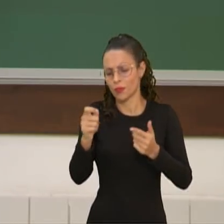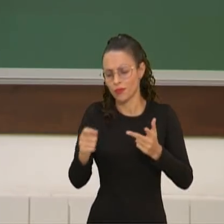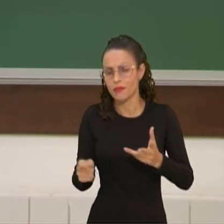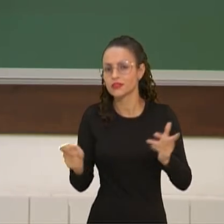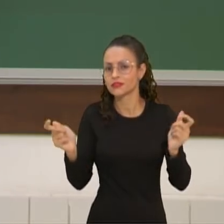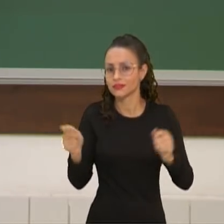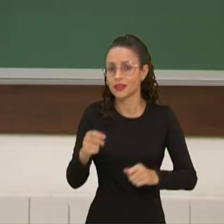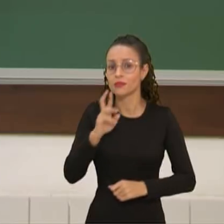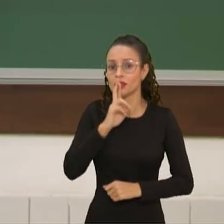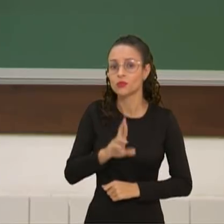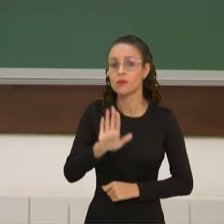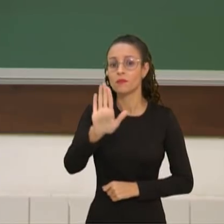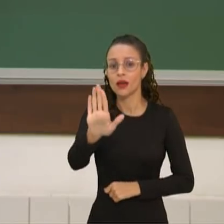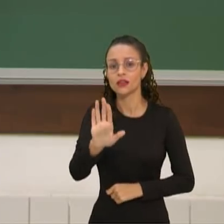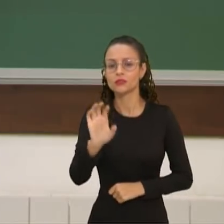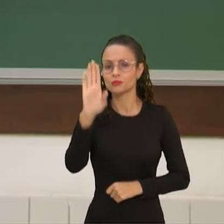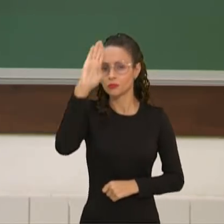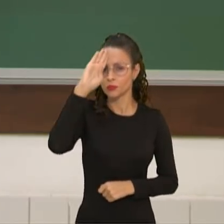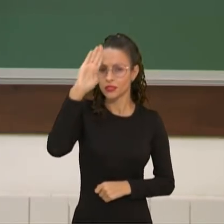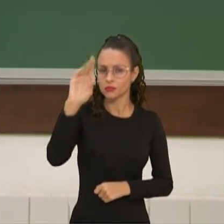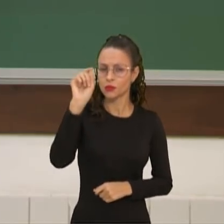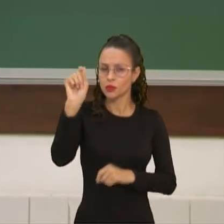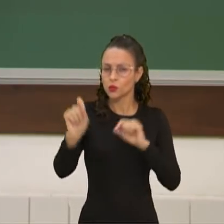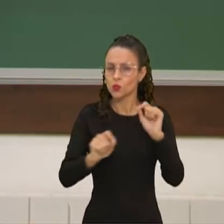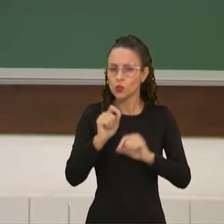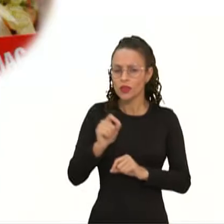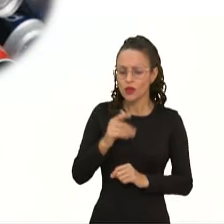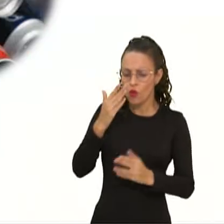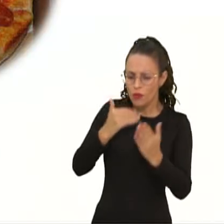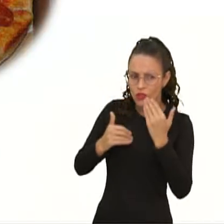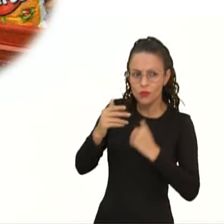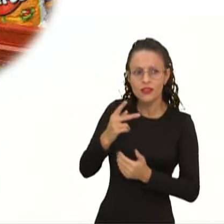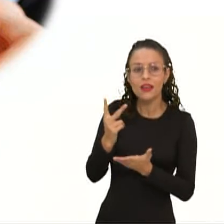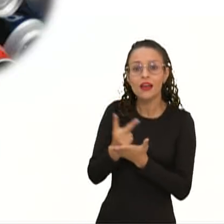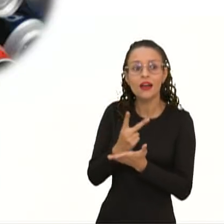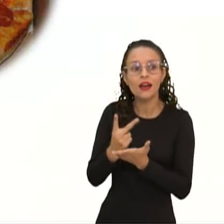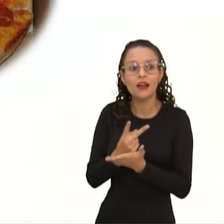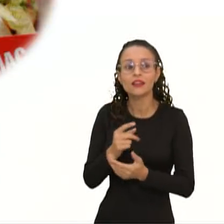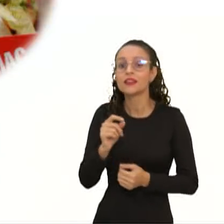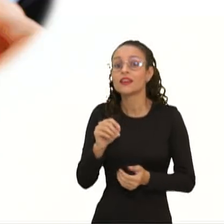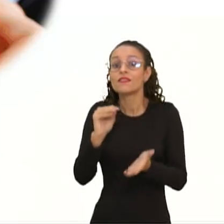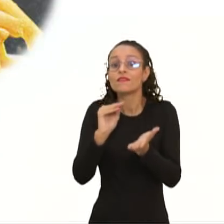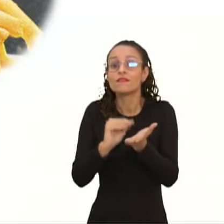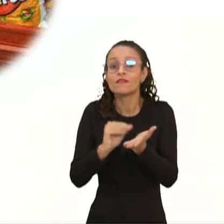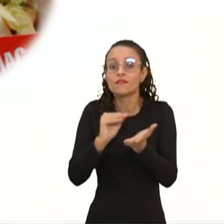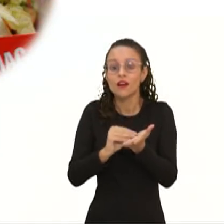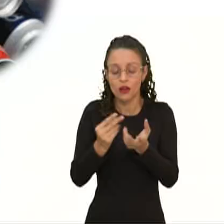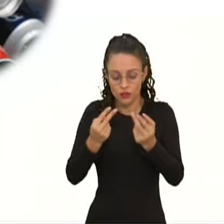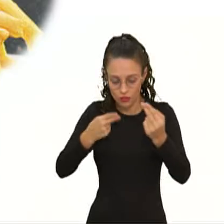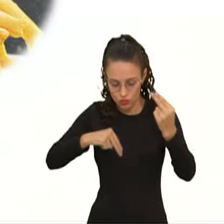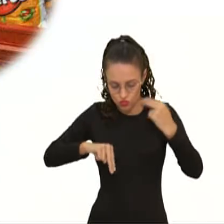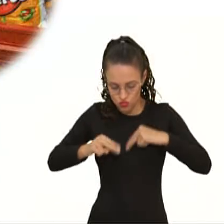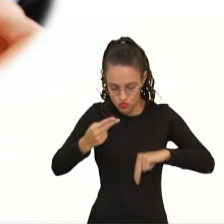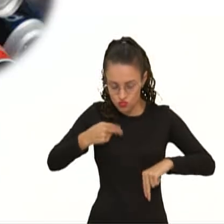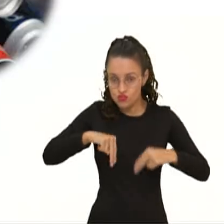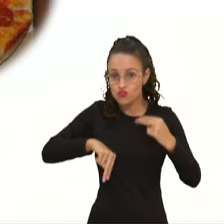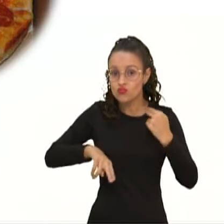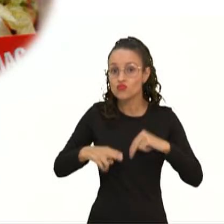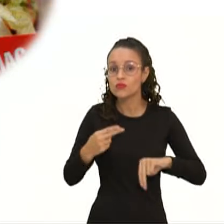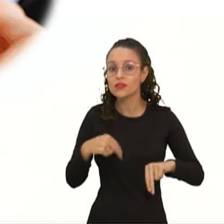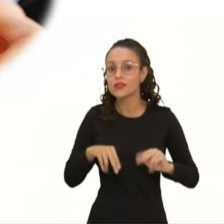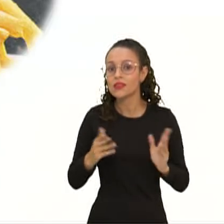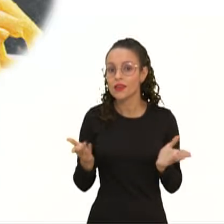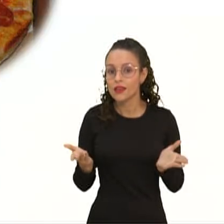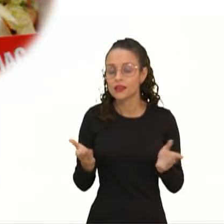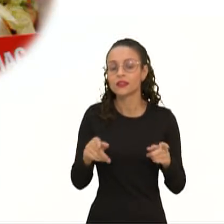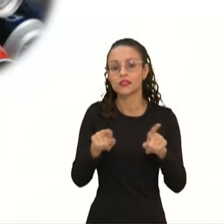tá? Mas basicamente, uma má alimentação é aquela em que faltam nutrientes, tá? Uma carência de nutrientes,